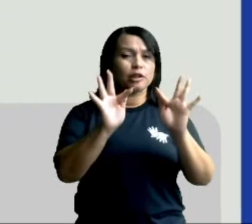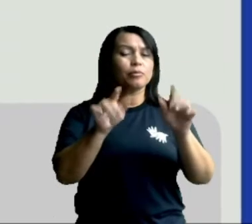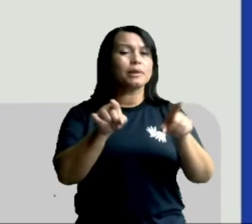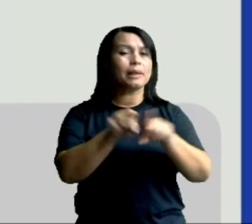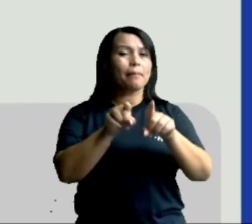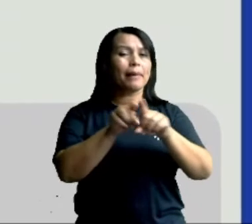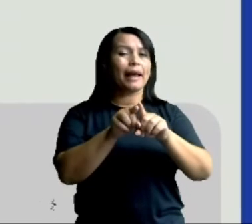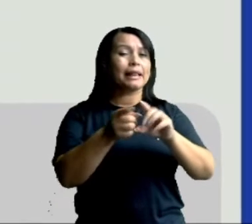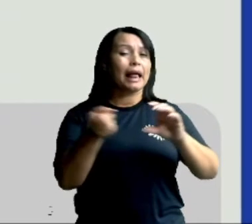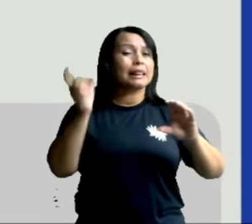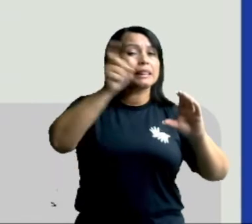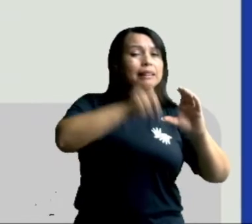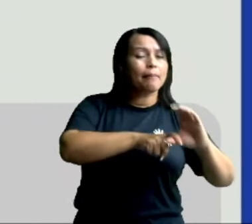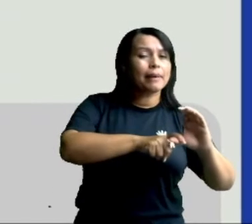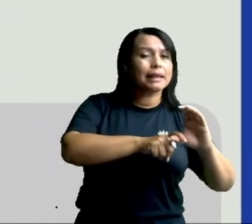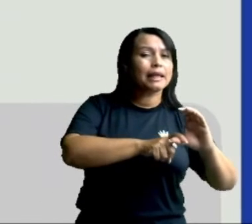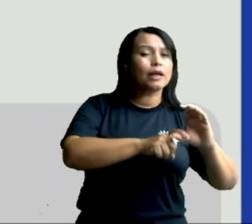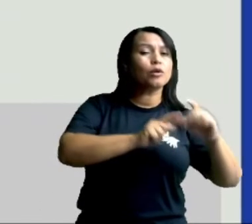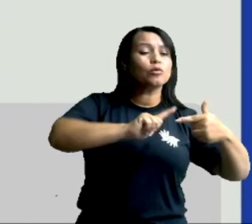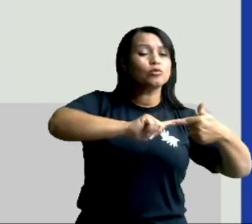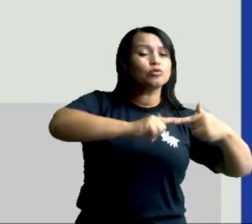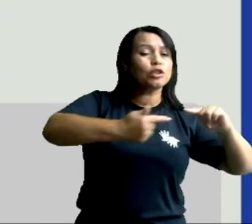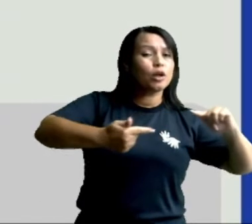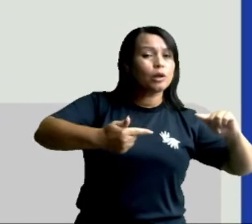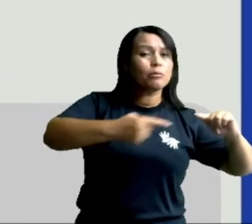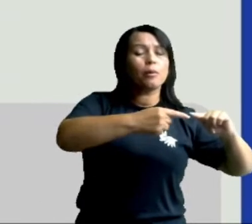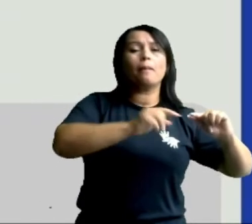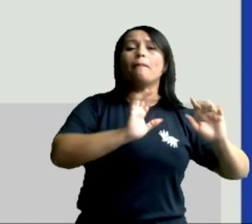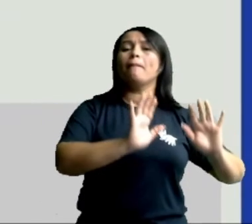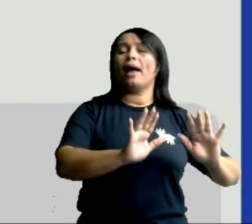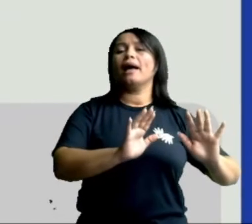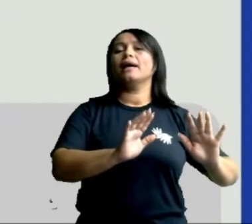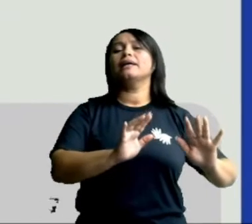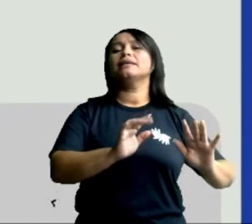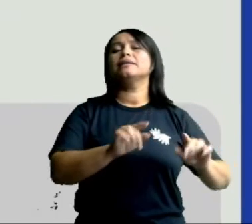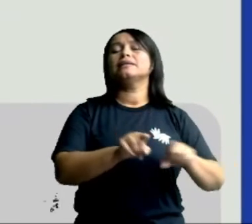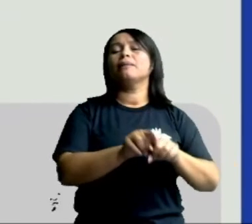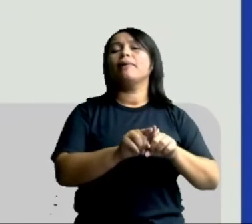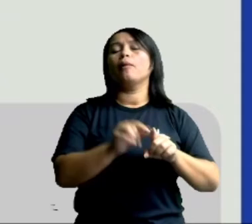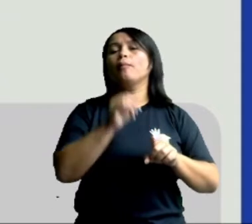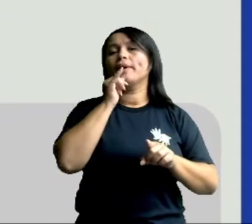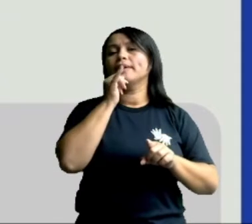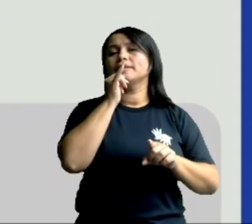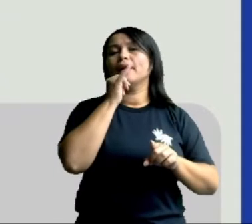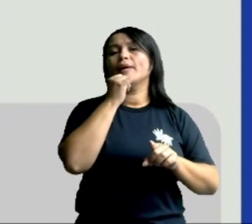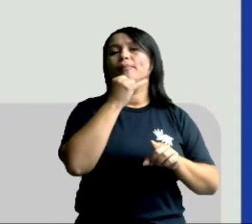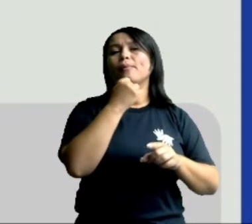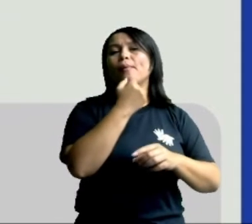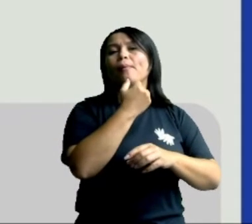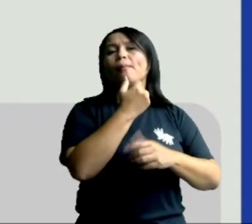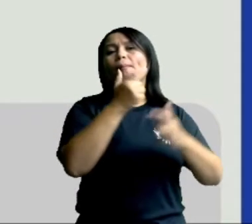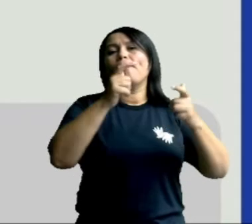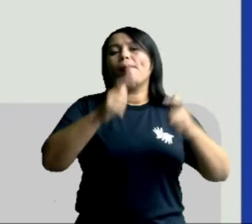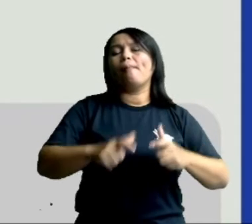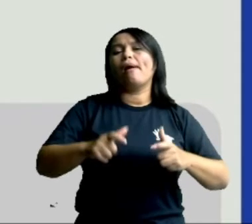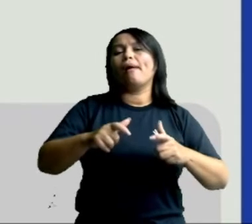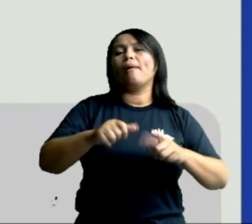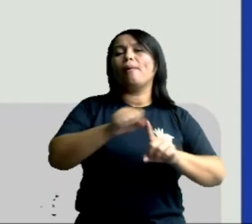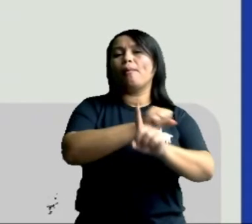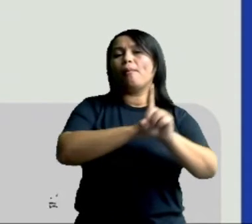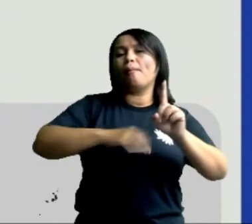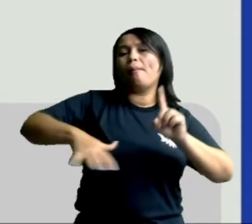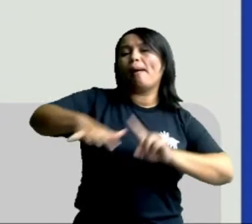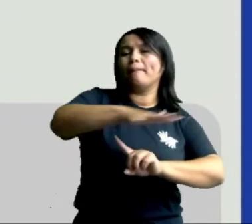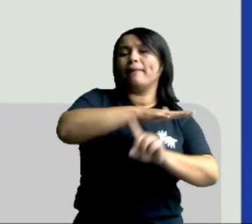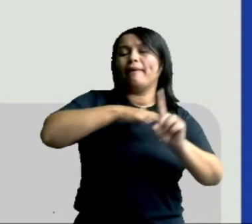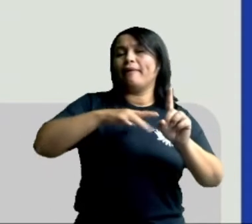genótipo, mas não pode ser influenciado por fatores ambientais. Aí a gente observa, né, nas